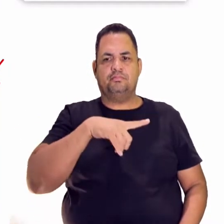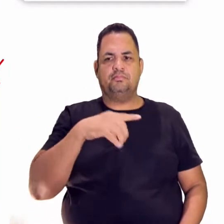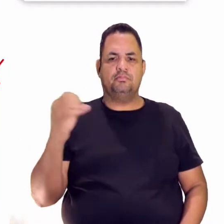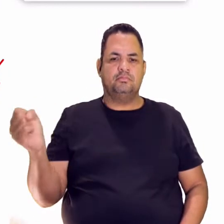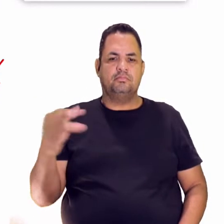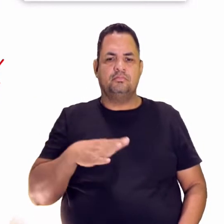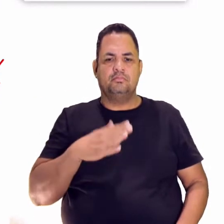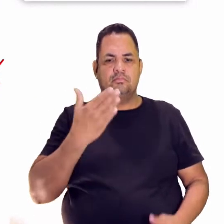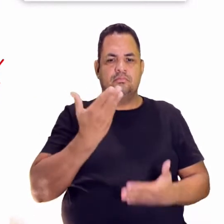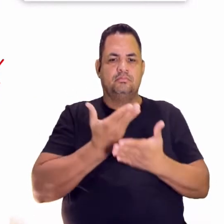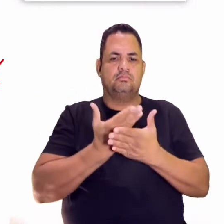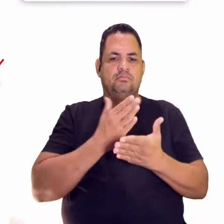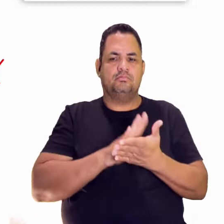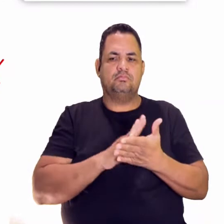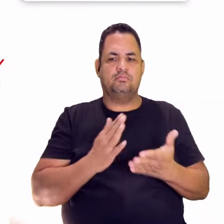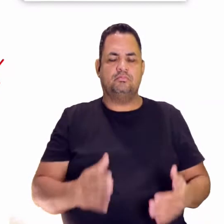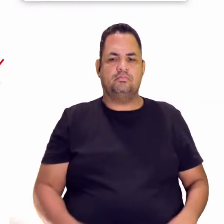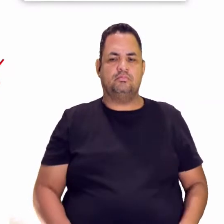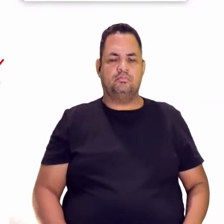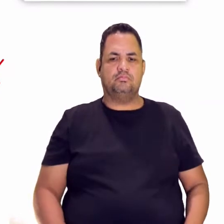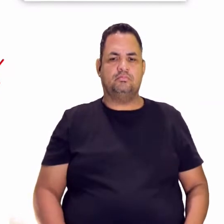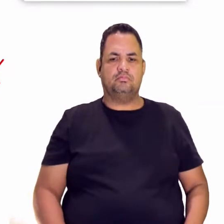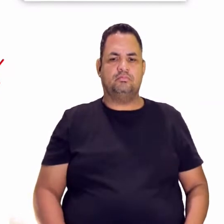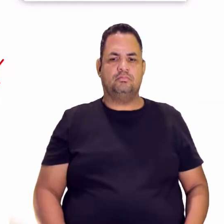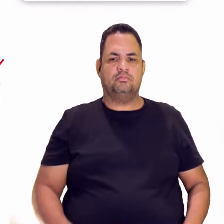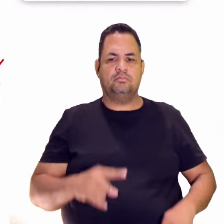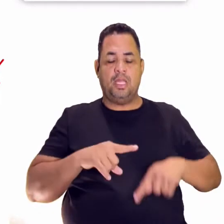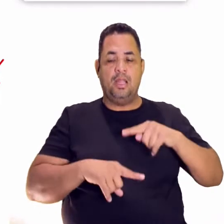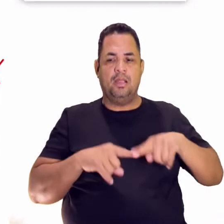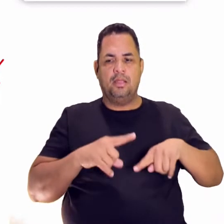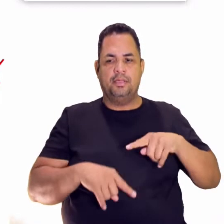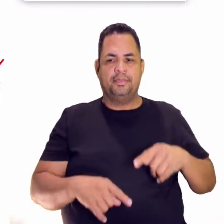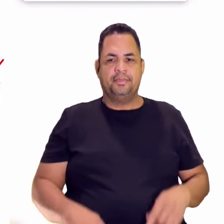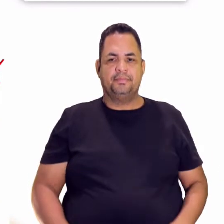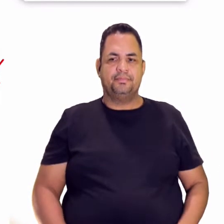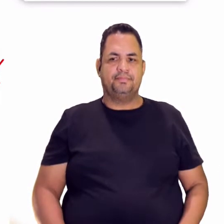nova interpretação daquele objeto, né?